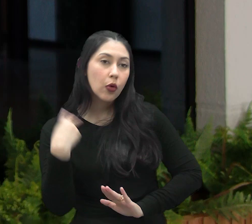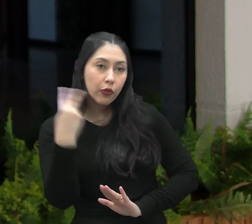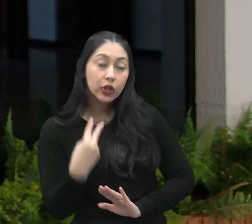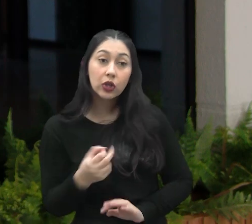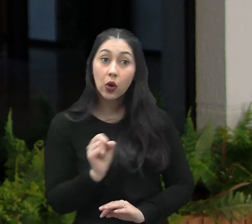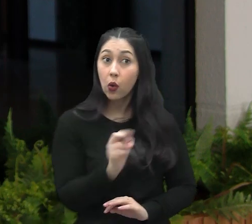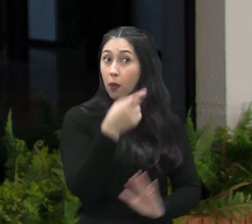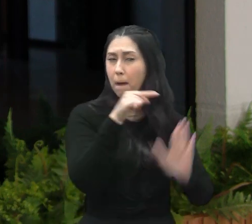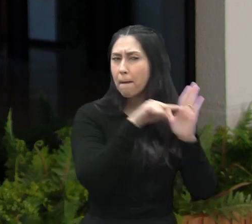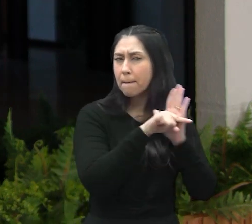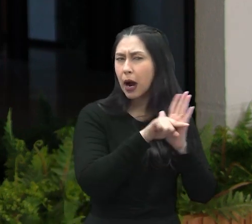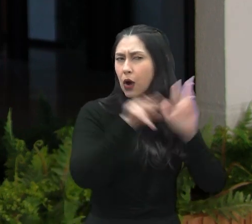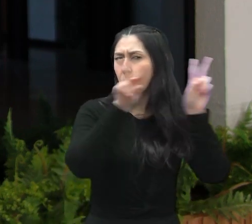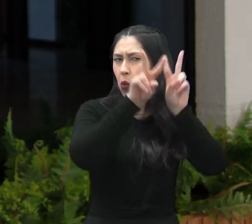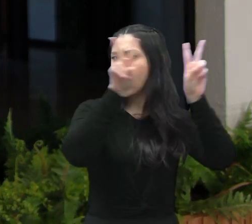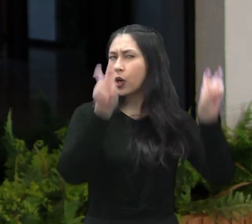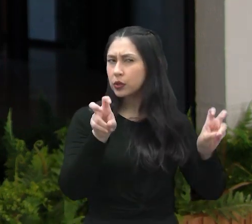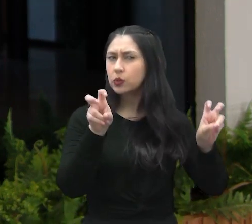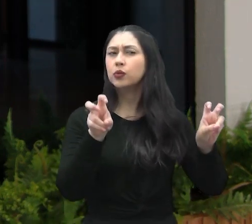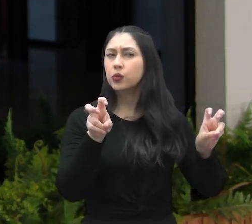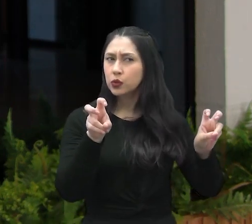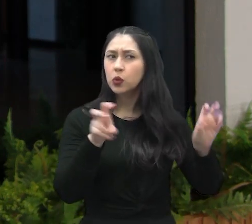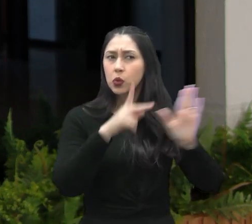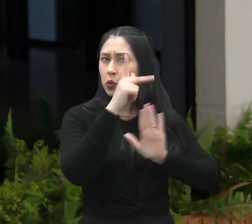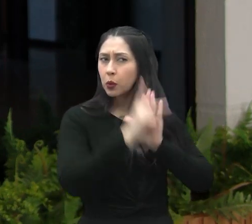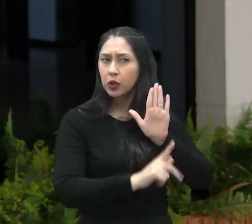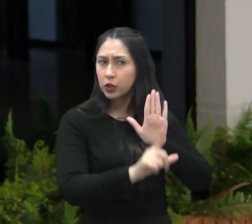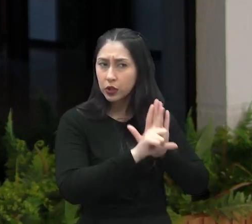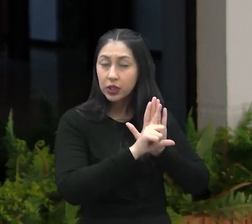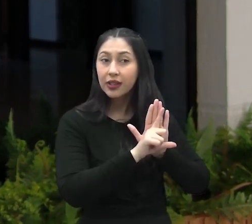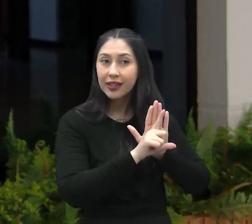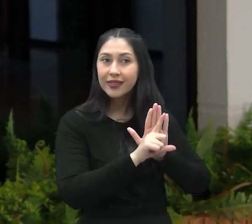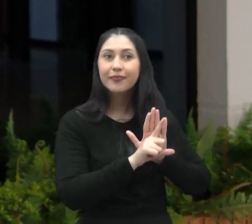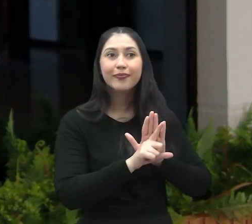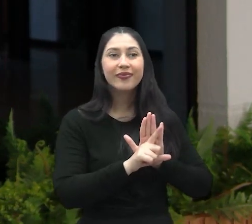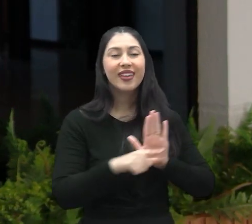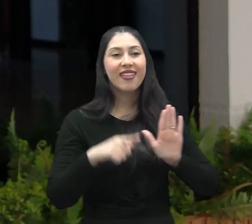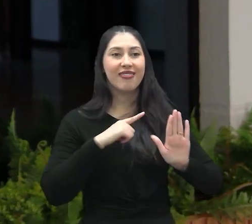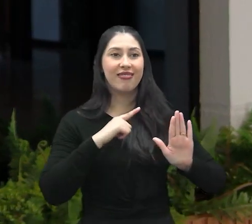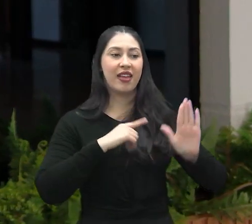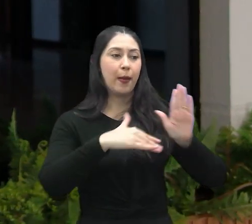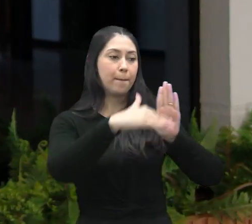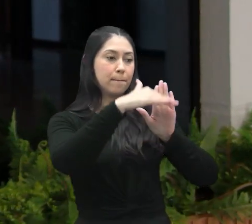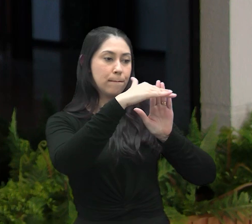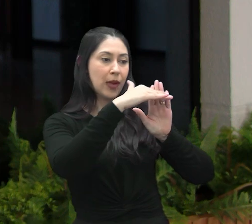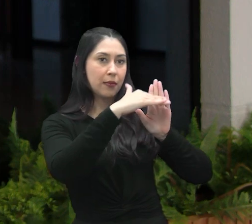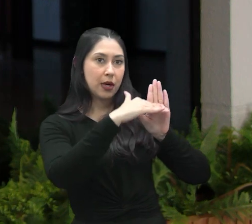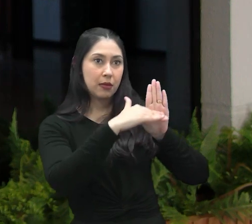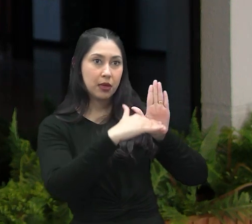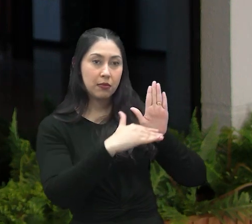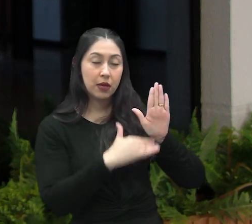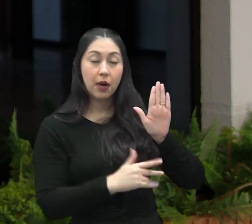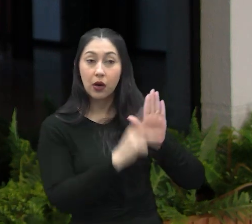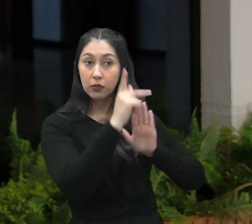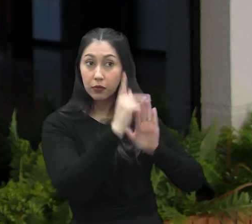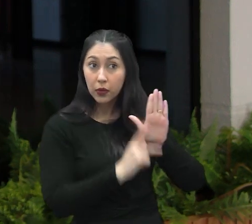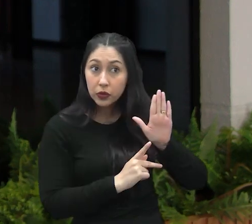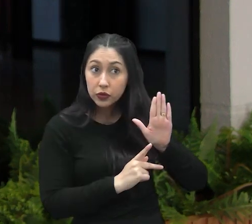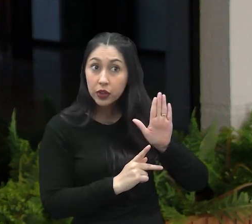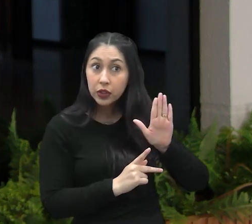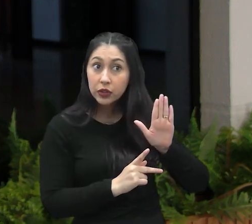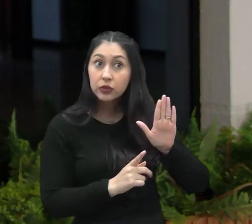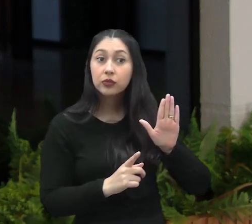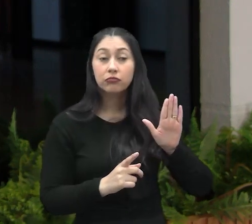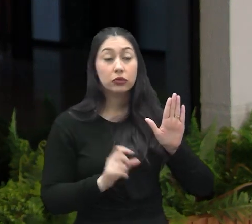digitar algum assunto relativo a um projeto de lei que vai aparecer ali os projetos que falam sobre